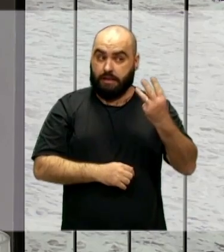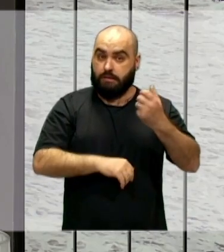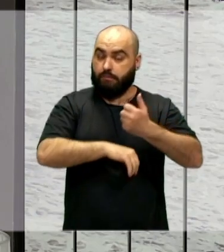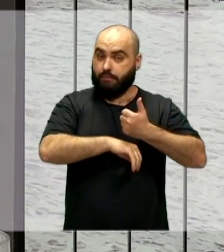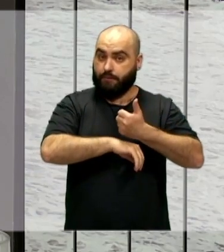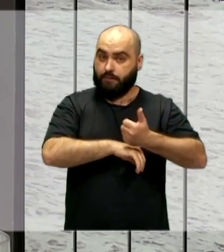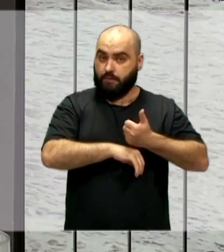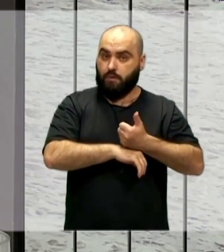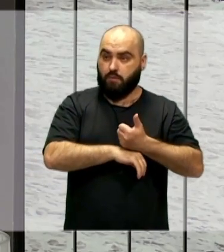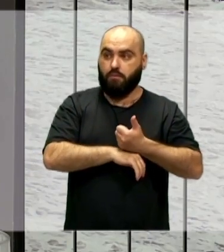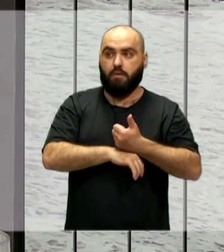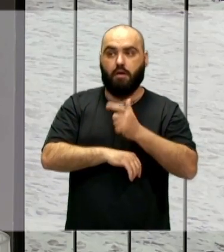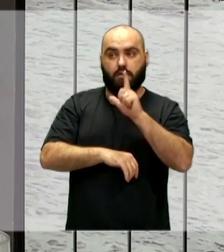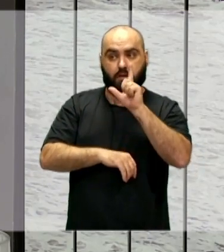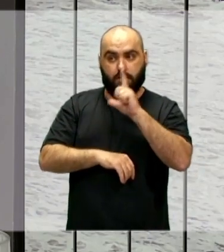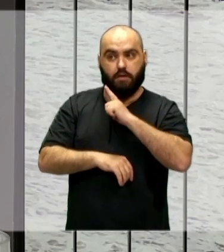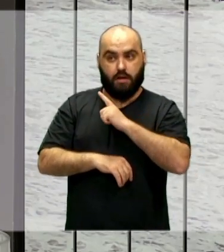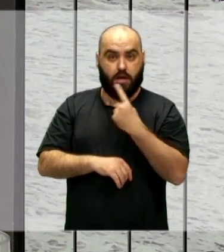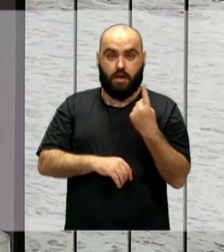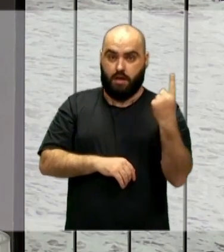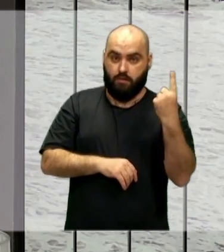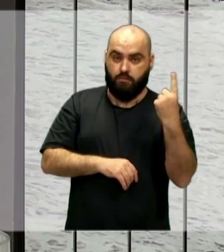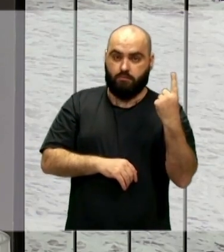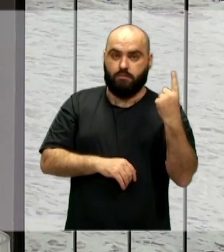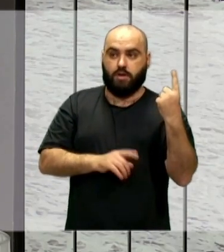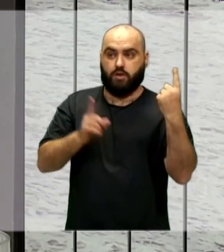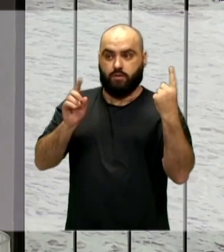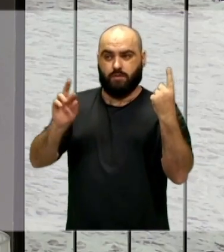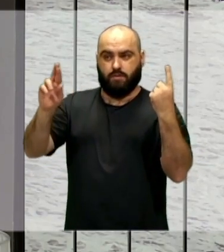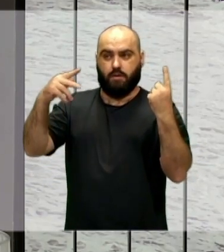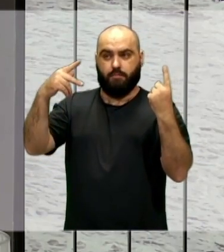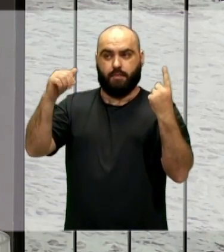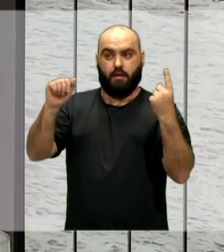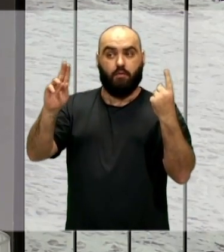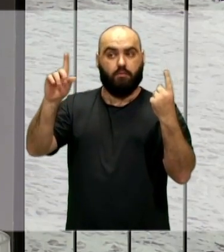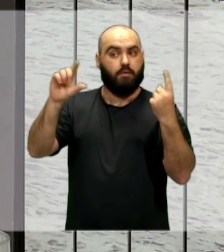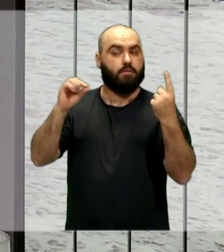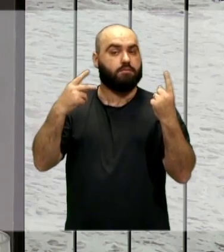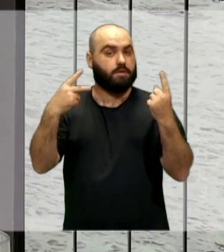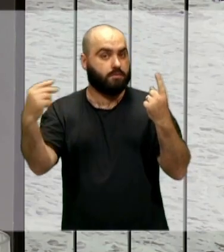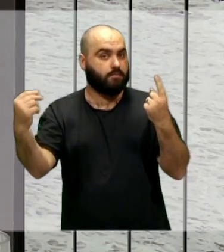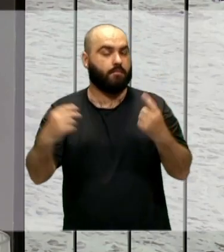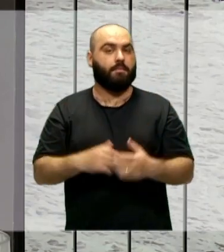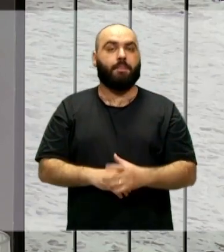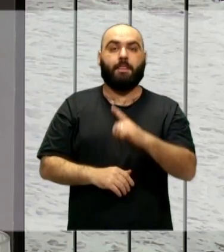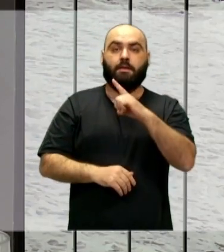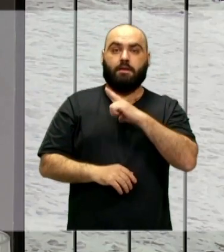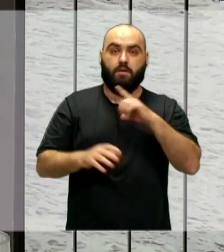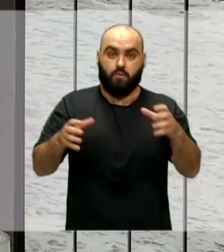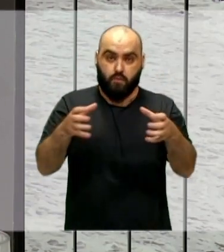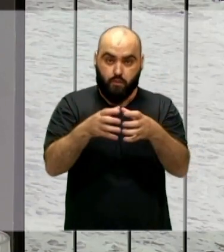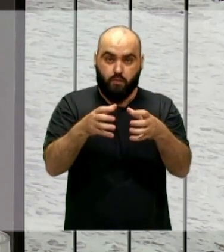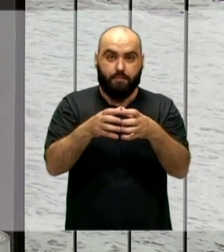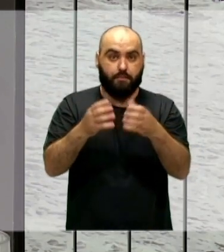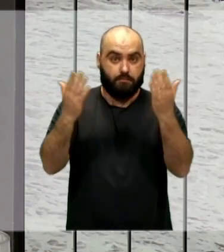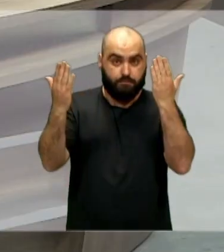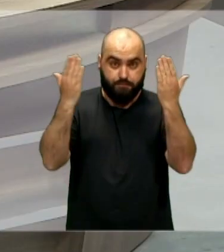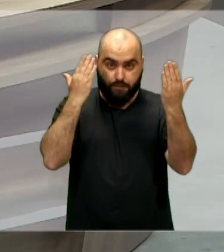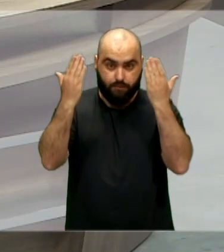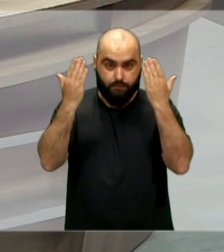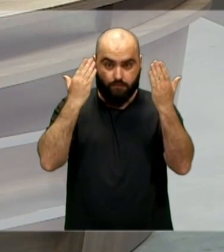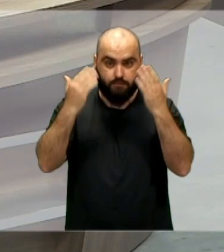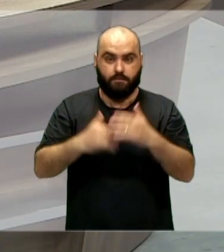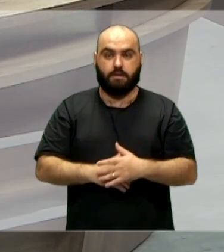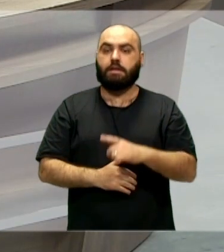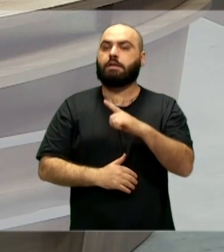é o curso de medicina, onde estou eu. A doutora Paula, no momento, está em licença maternidade. A gente tem a equipe da psicologia. Nesse